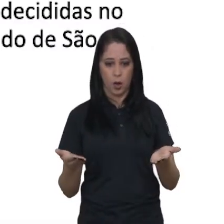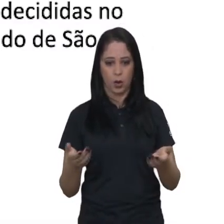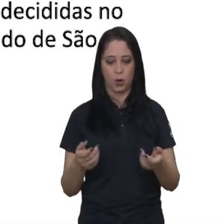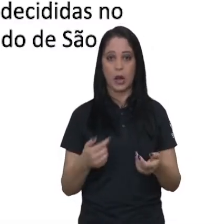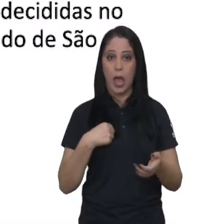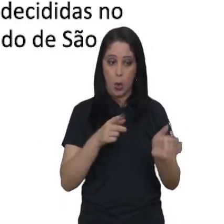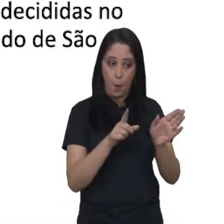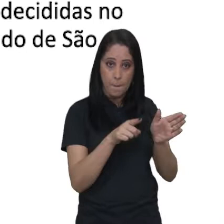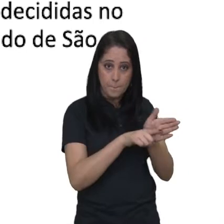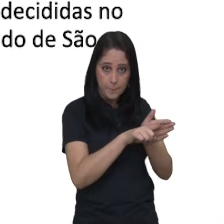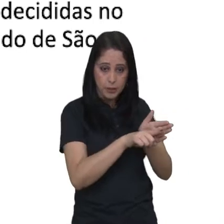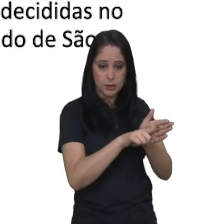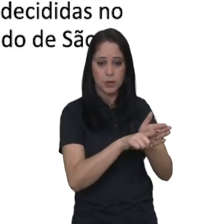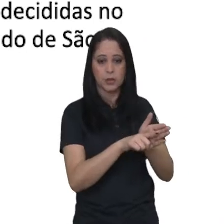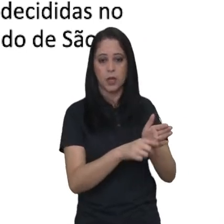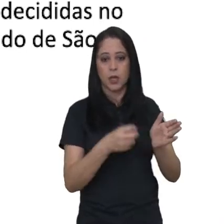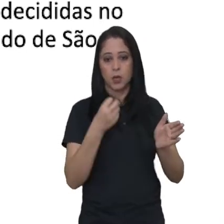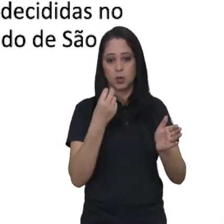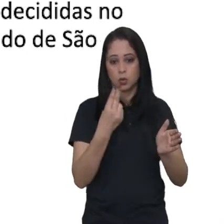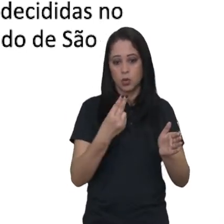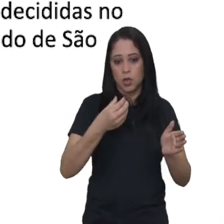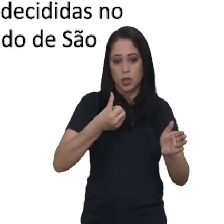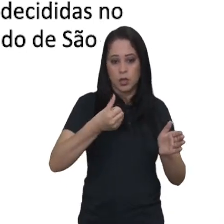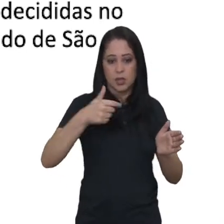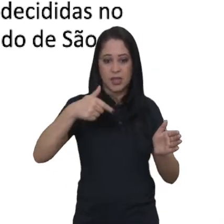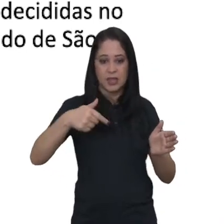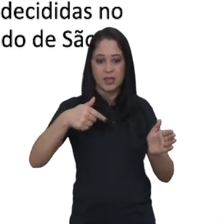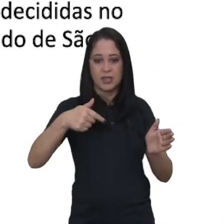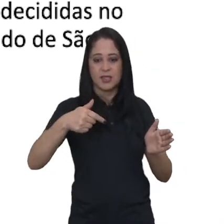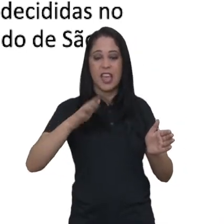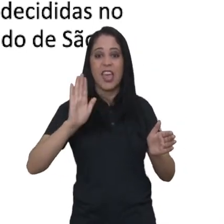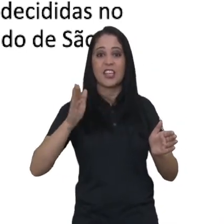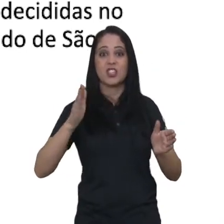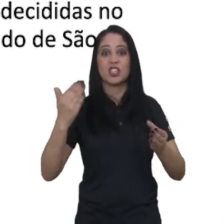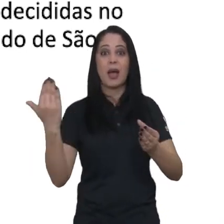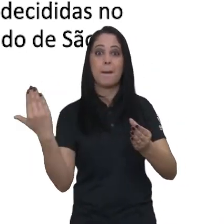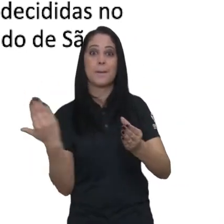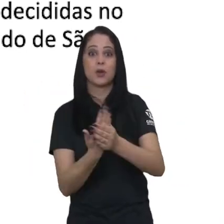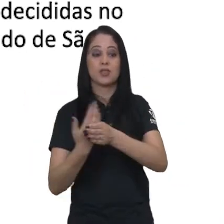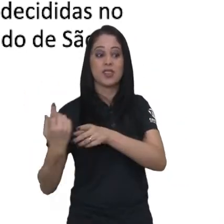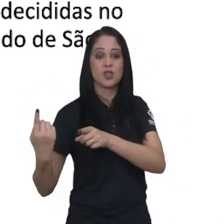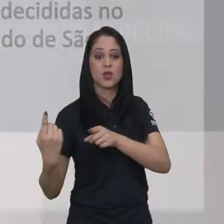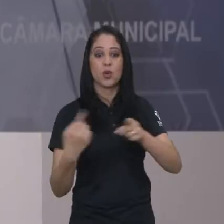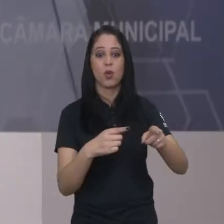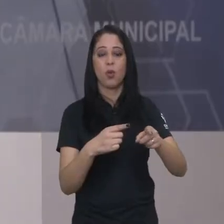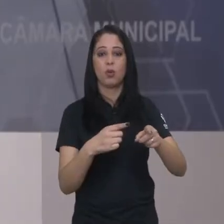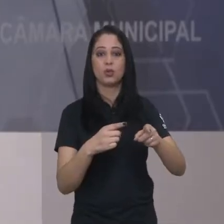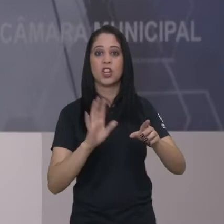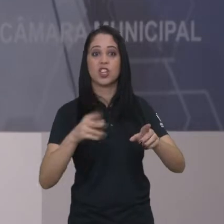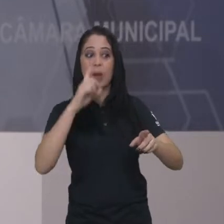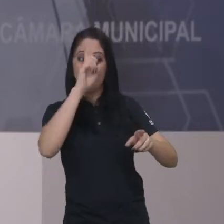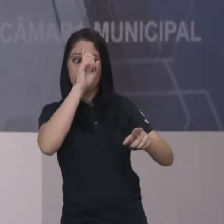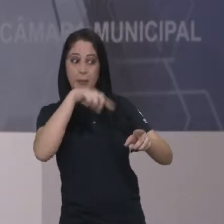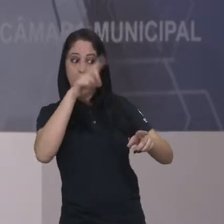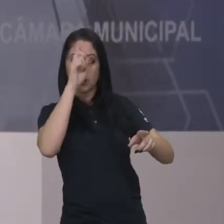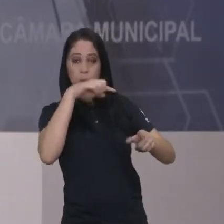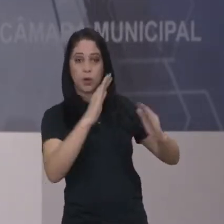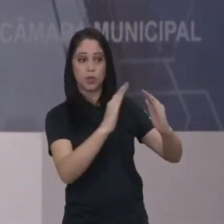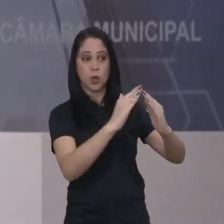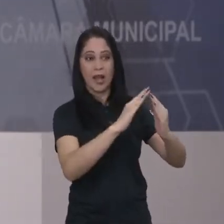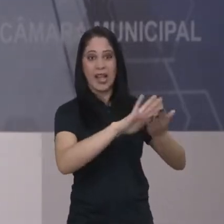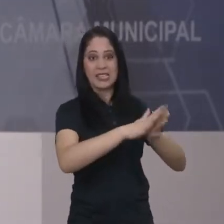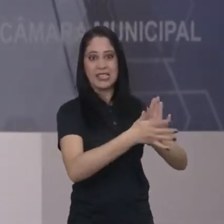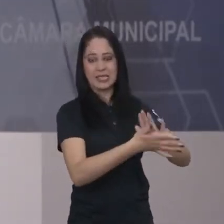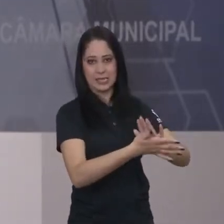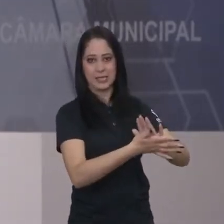esse levantamento eu fiz sábado também, 267 ações demolitórias já sentenciadas, ou seja, já com ordem de demolição.